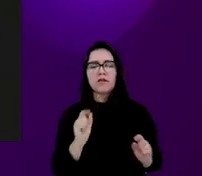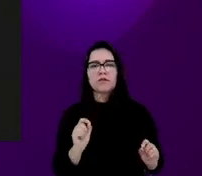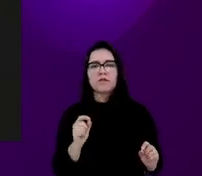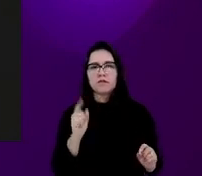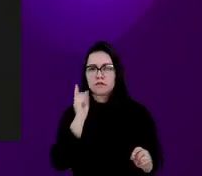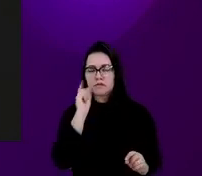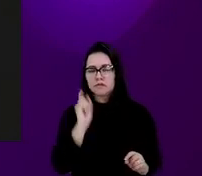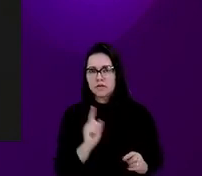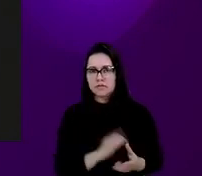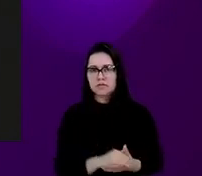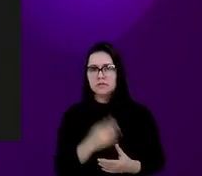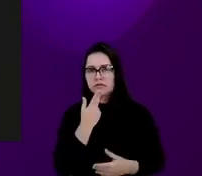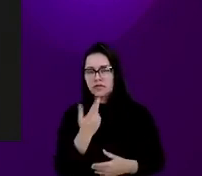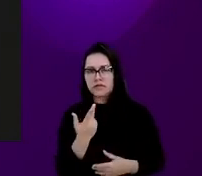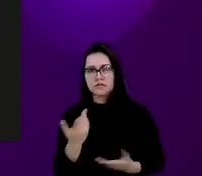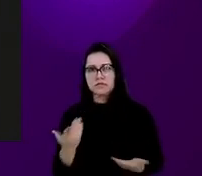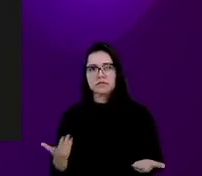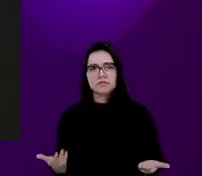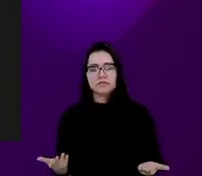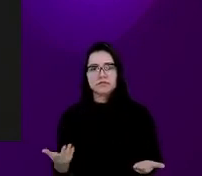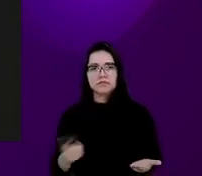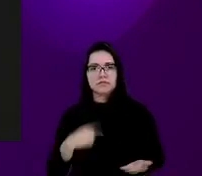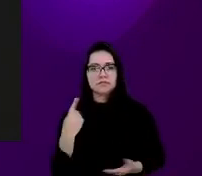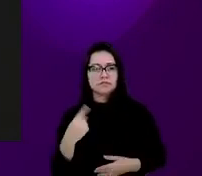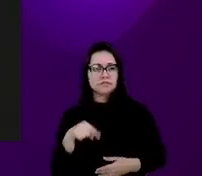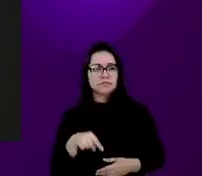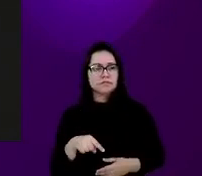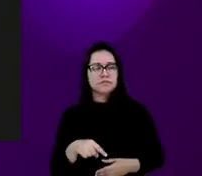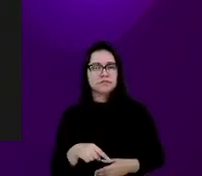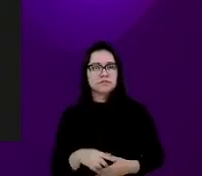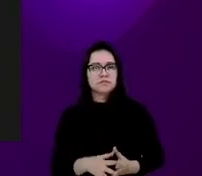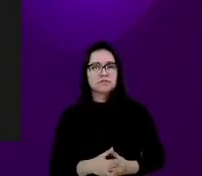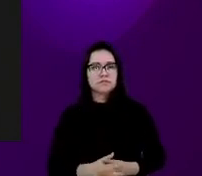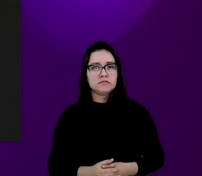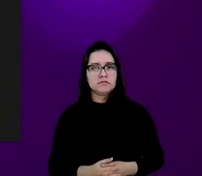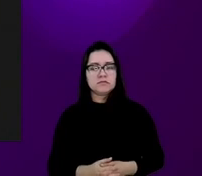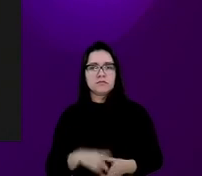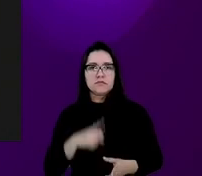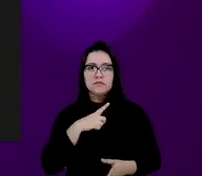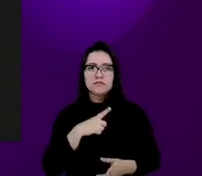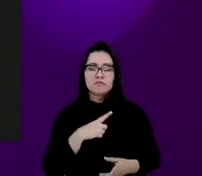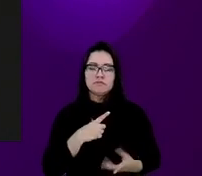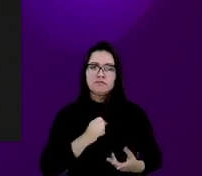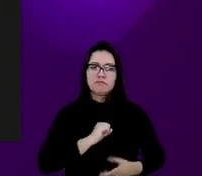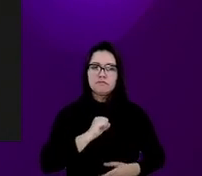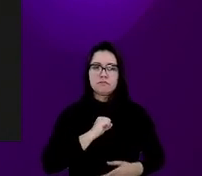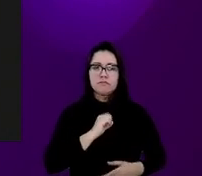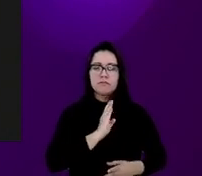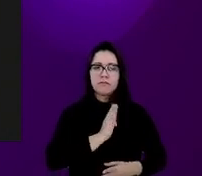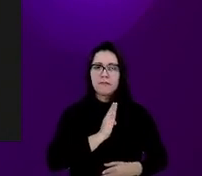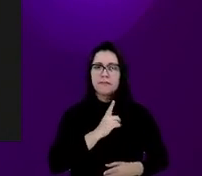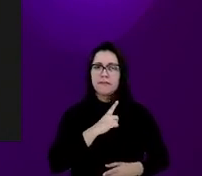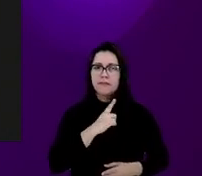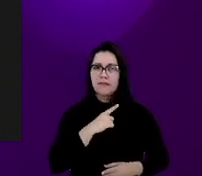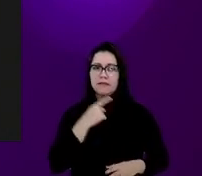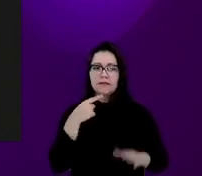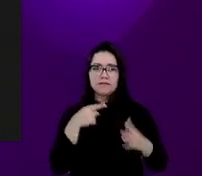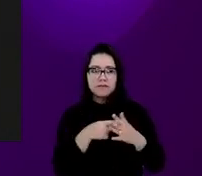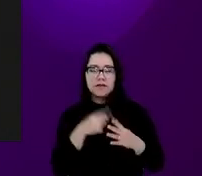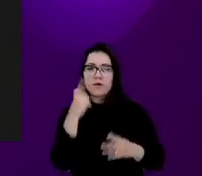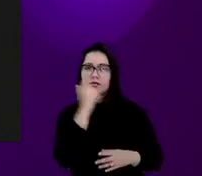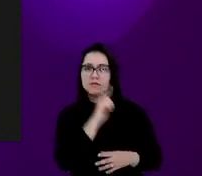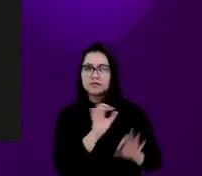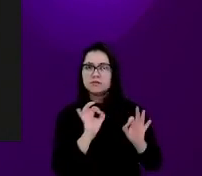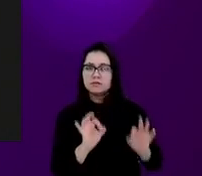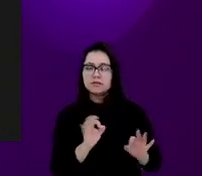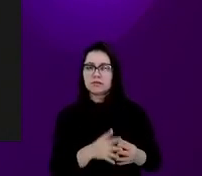o que a gente gostaria e a gente adaptou uma máquina de perfusão cardíaca para fazer a perfusão abdominal. E a gente conseguiu fazer, mas ele